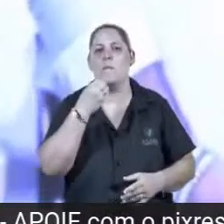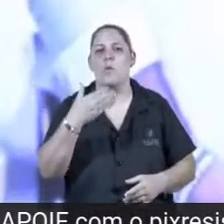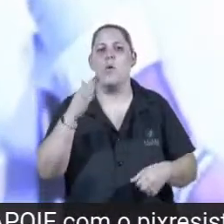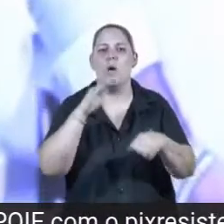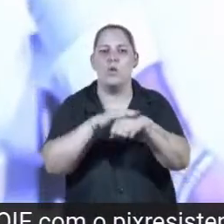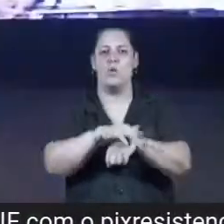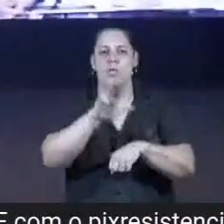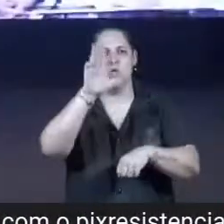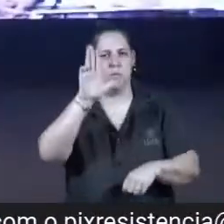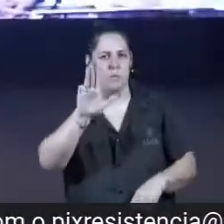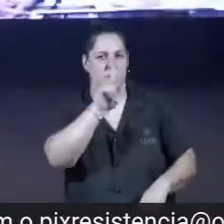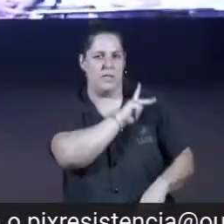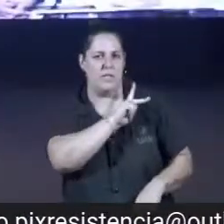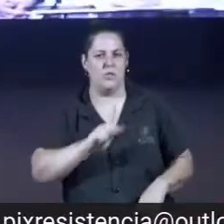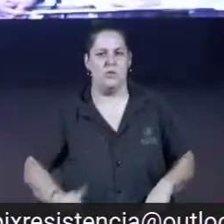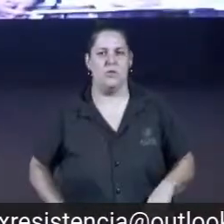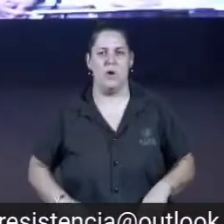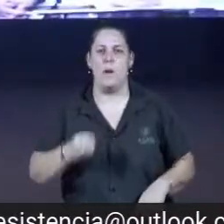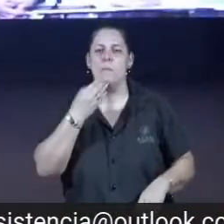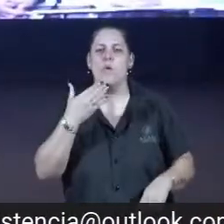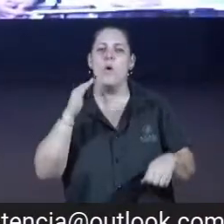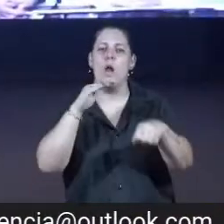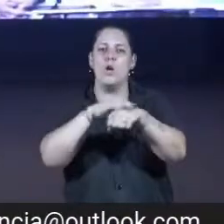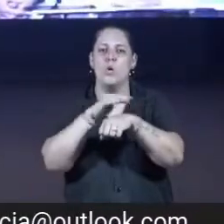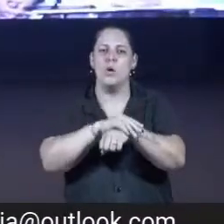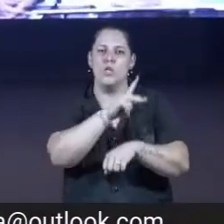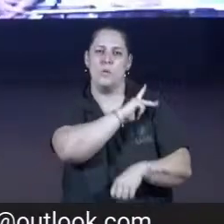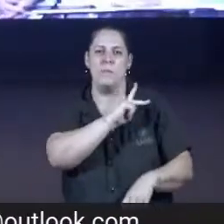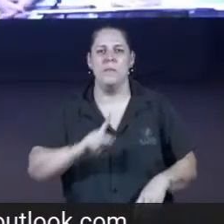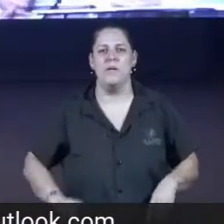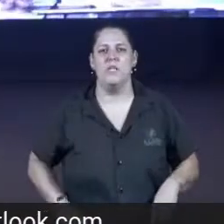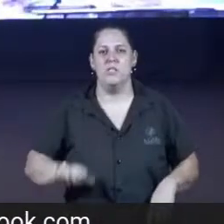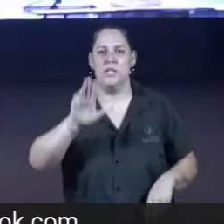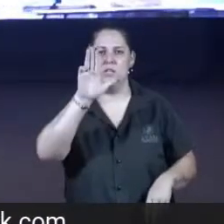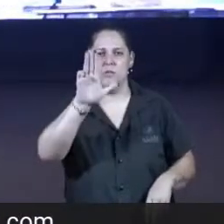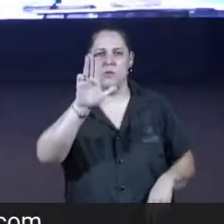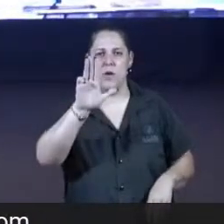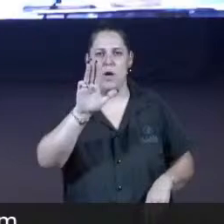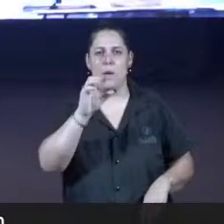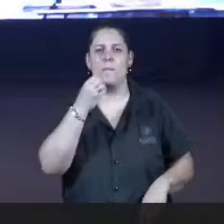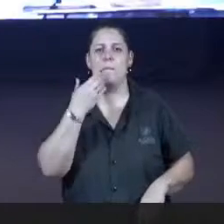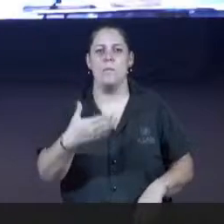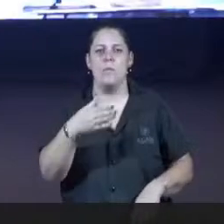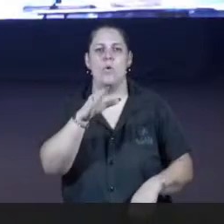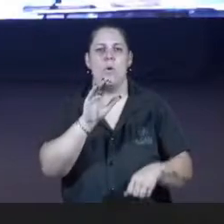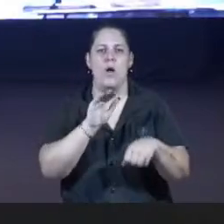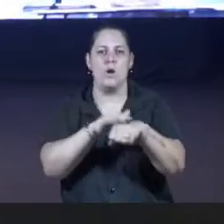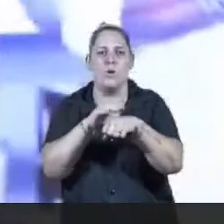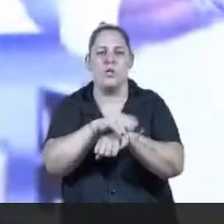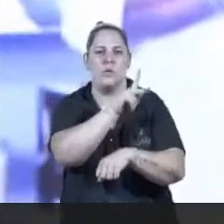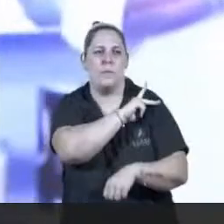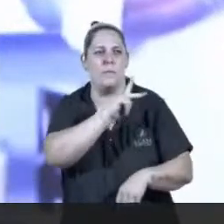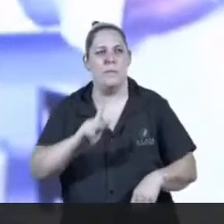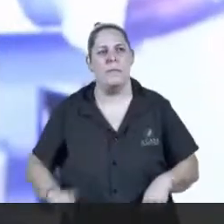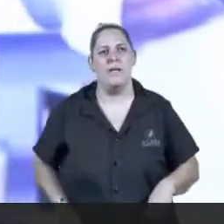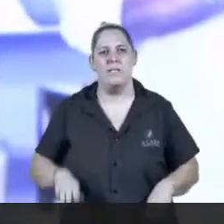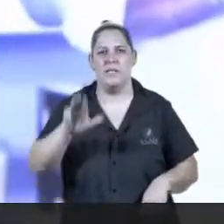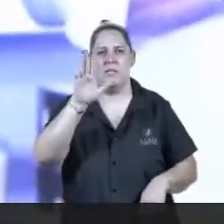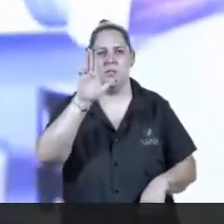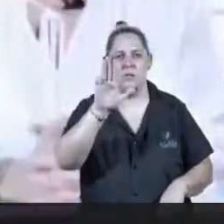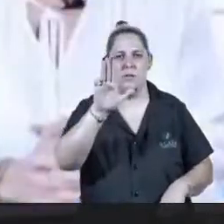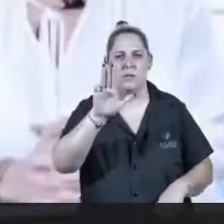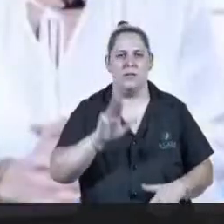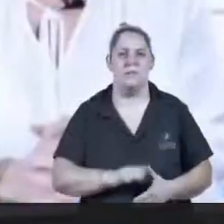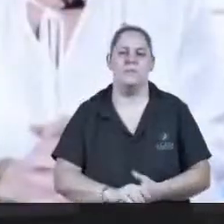noite, presidente Lula! Boa noite, presidente Lula! Boa noite, presidente